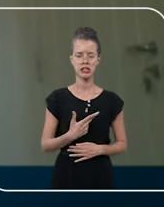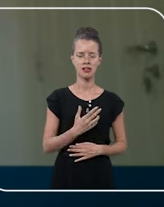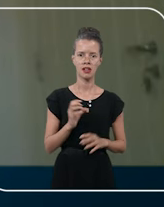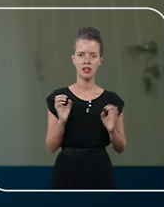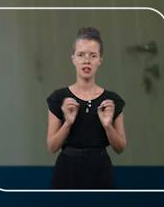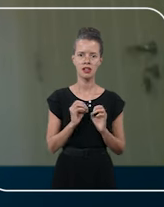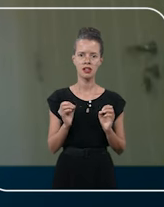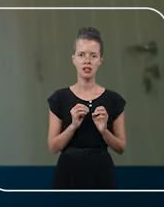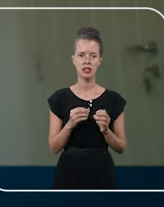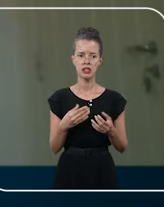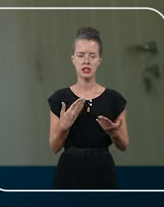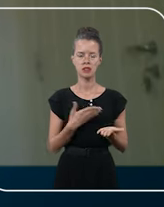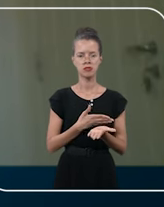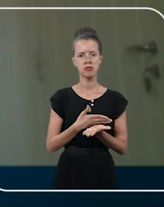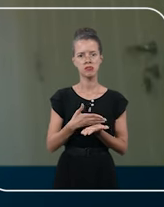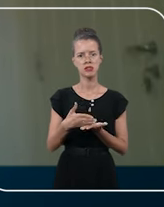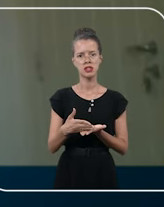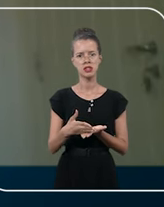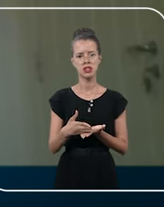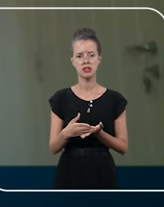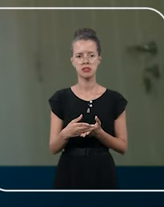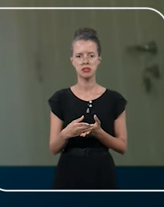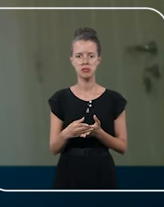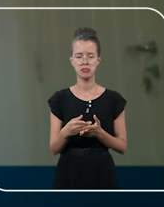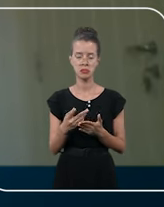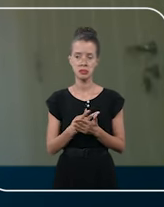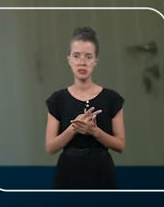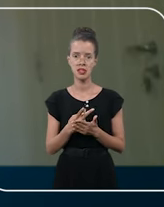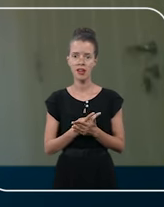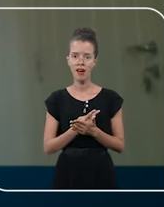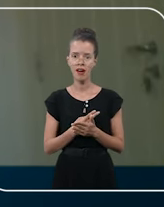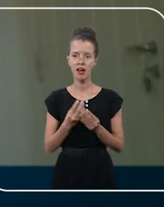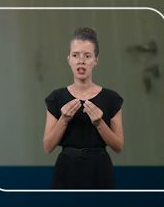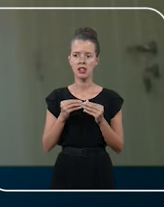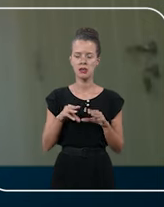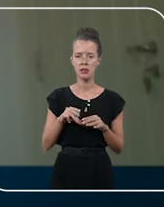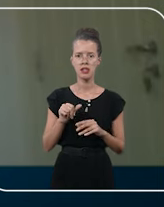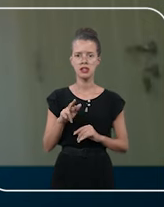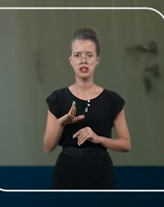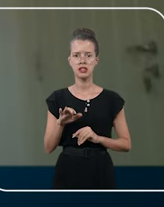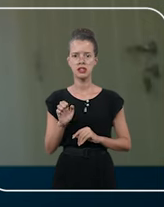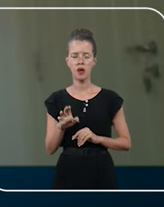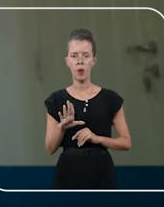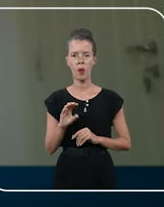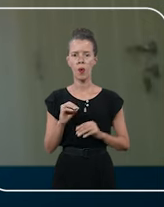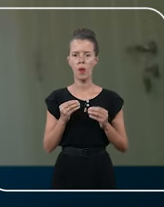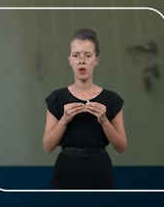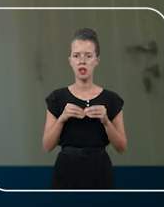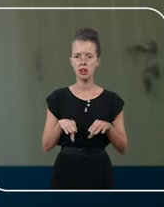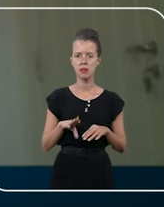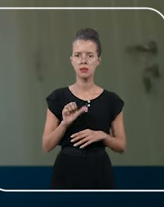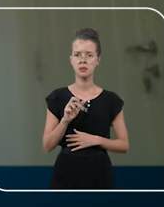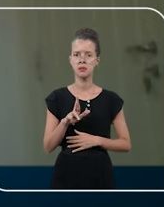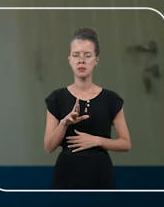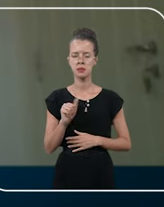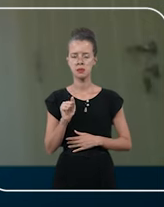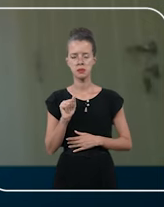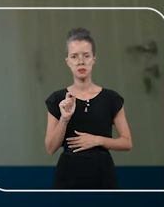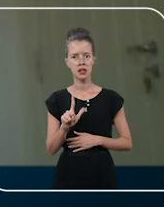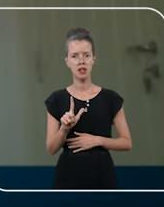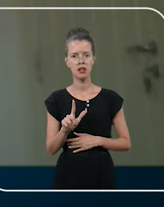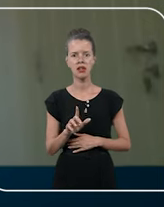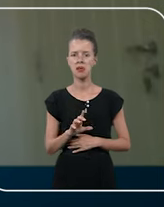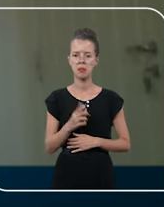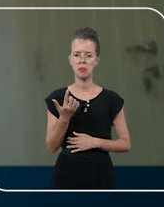princípio, nós não temos ali nenhum tipo de dano material ou de dano moral. Nós só causamos ali